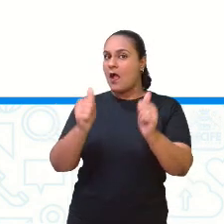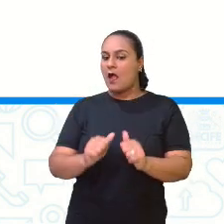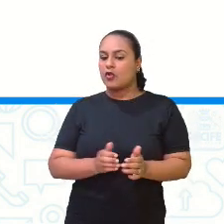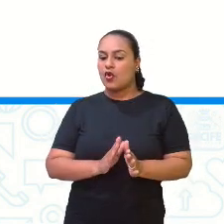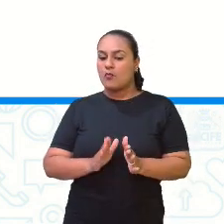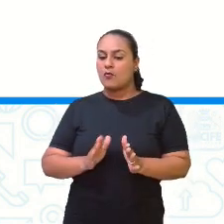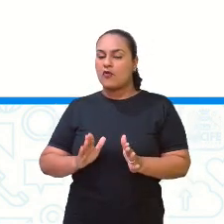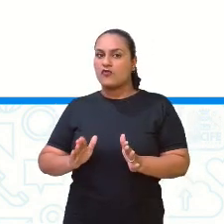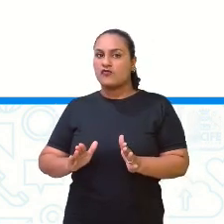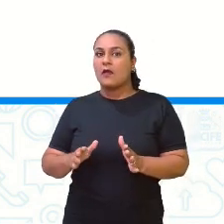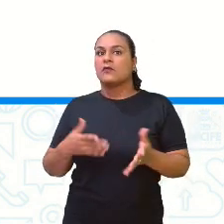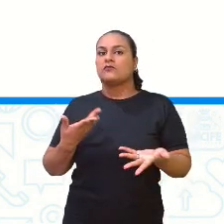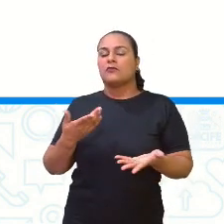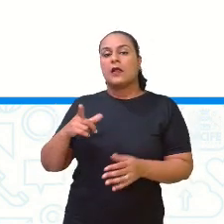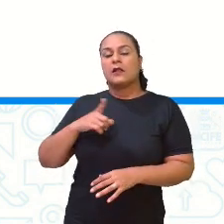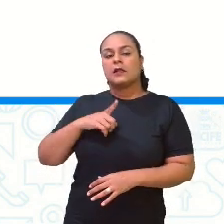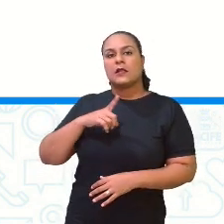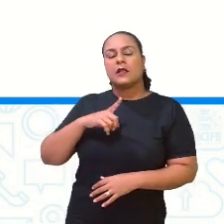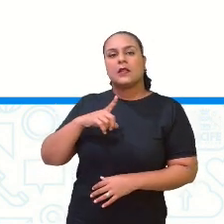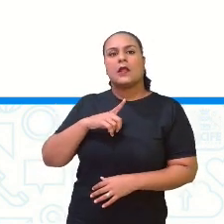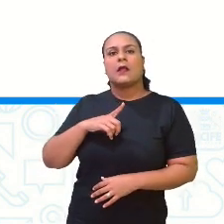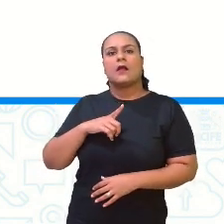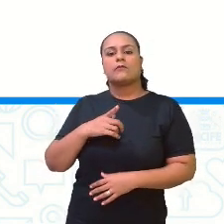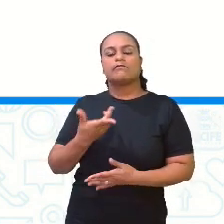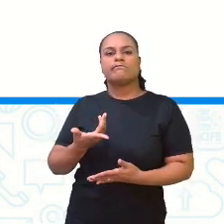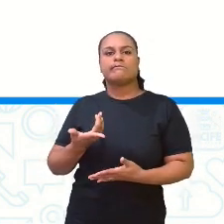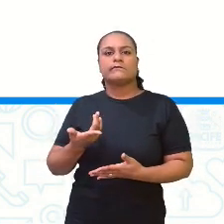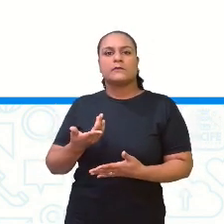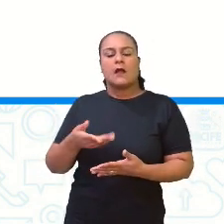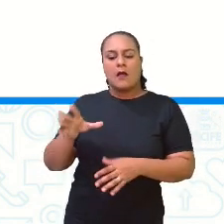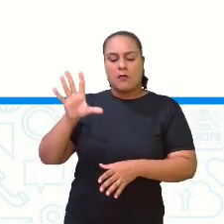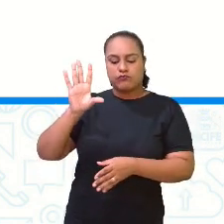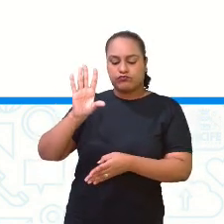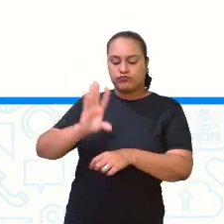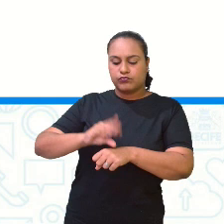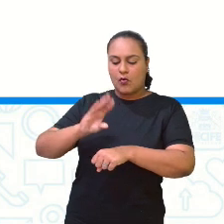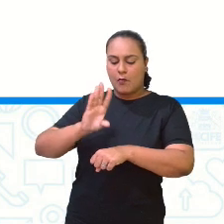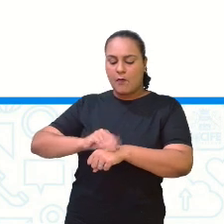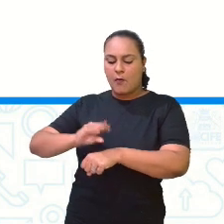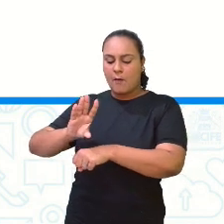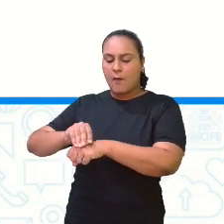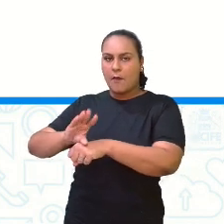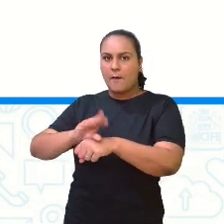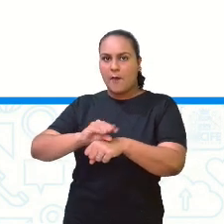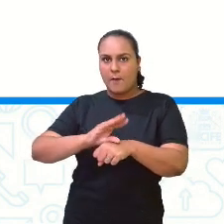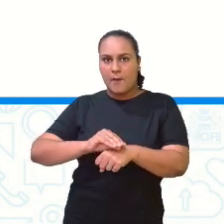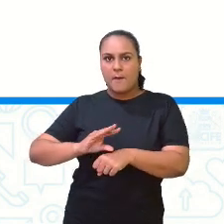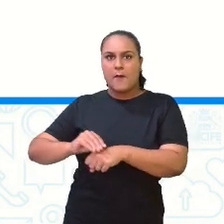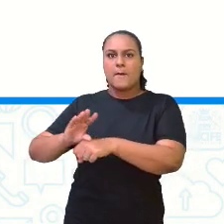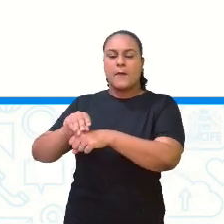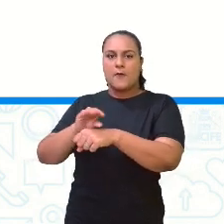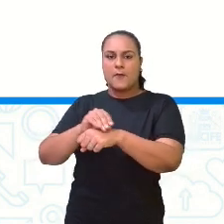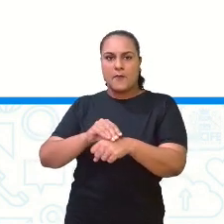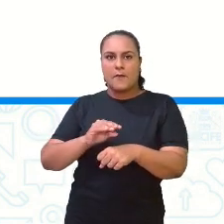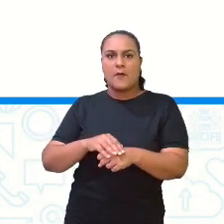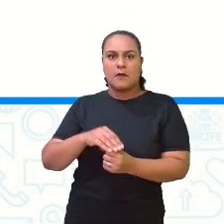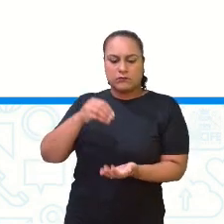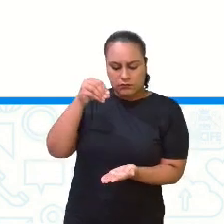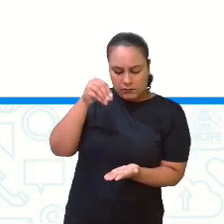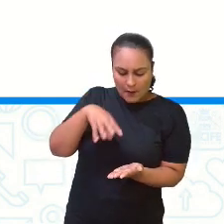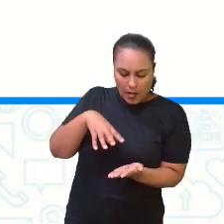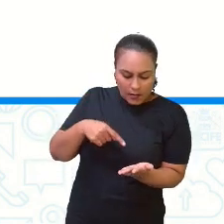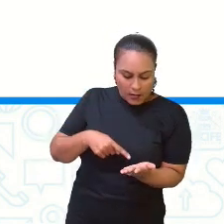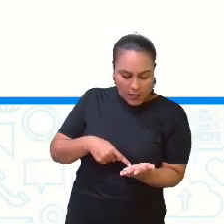reproduzir imagens sobre uma superfície fotossensível, como um filme, pela ação de energia